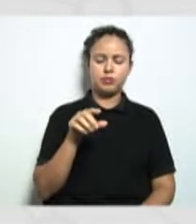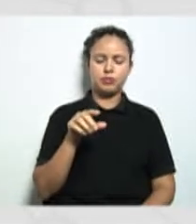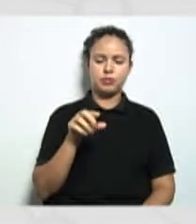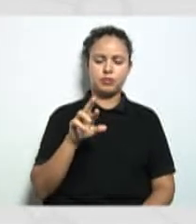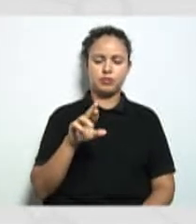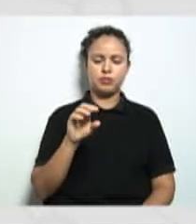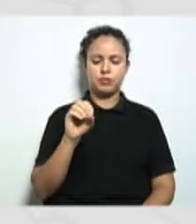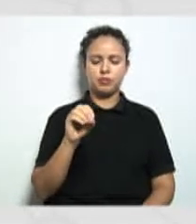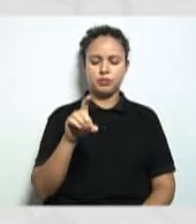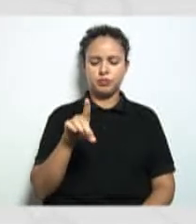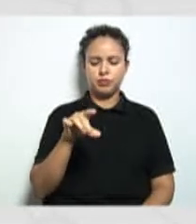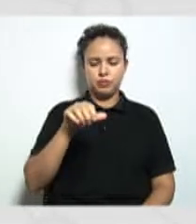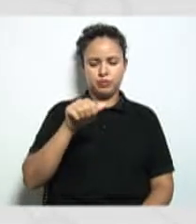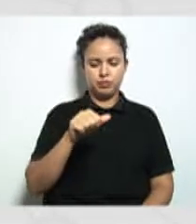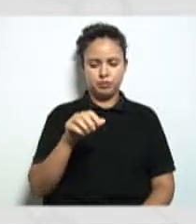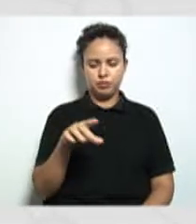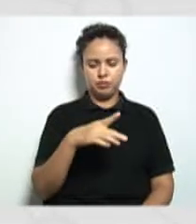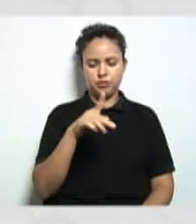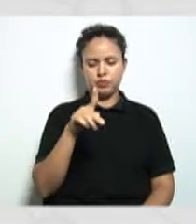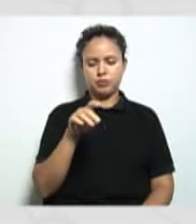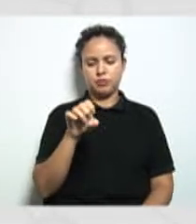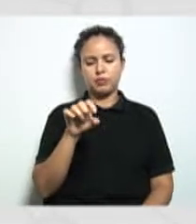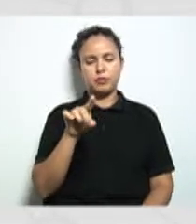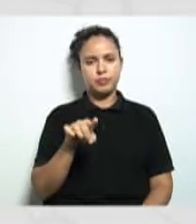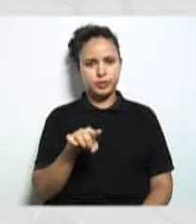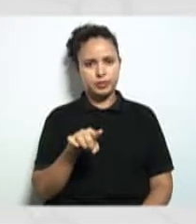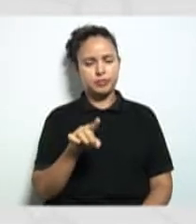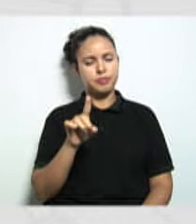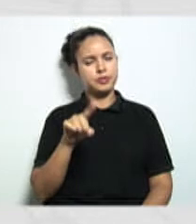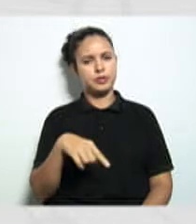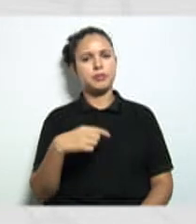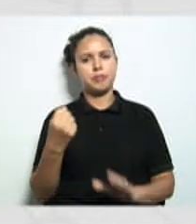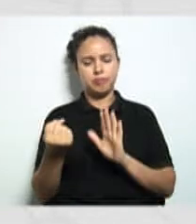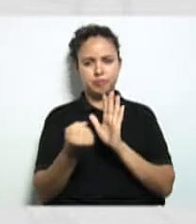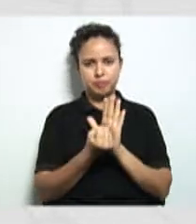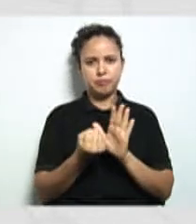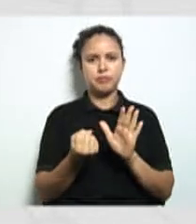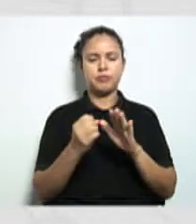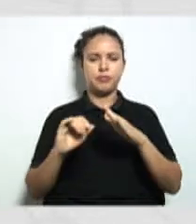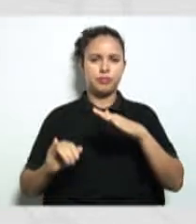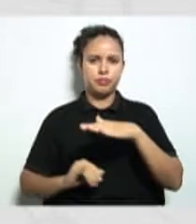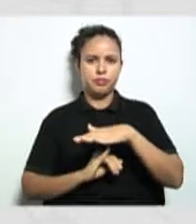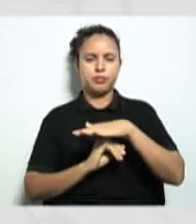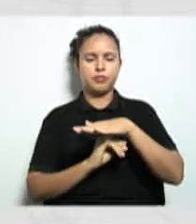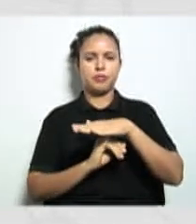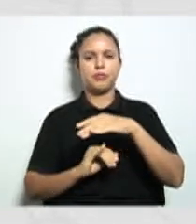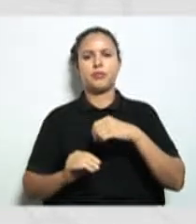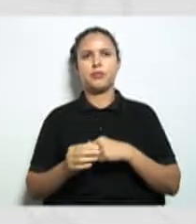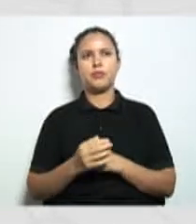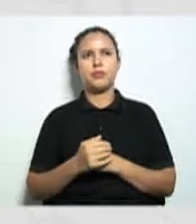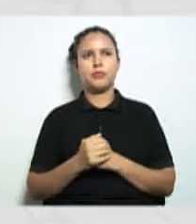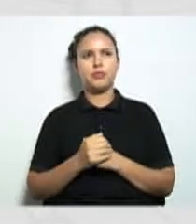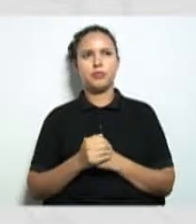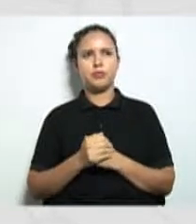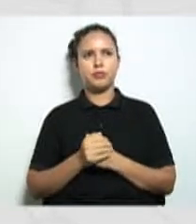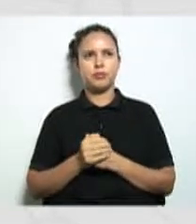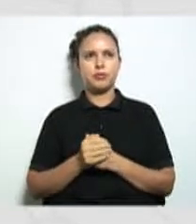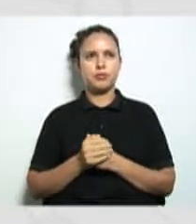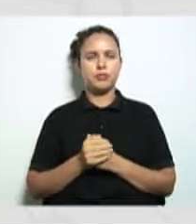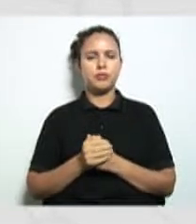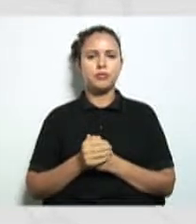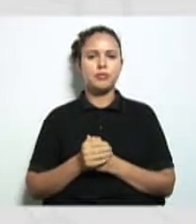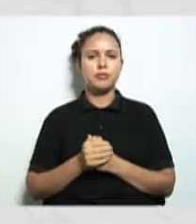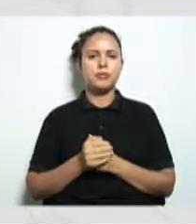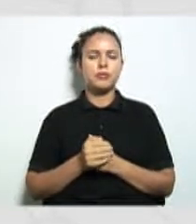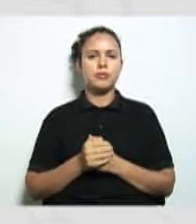é um identificador do evento e de instituições. Então, esse daí foi